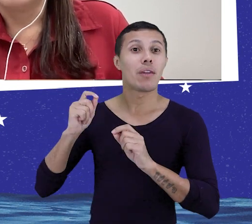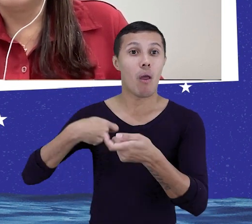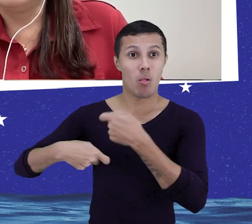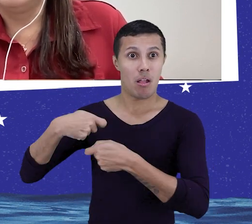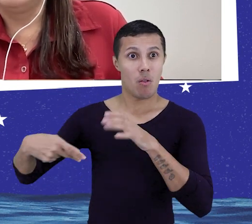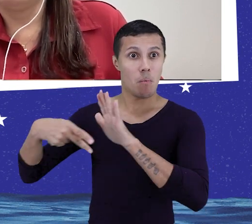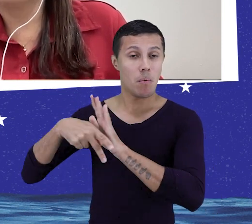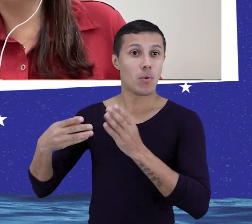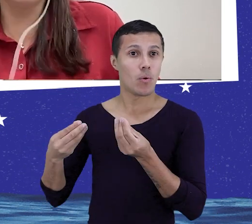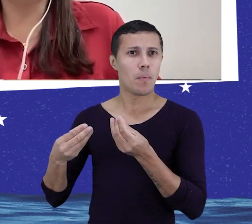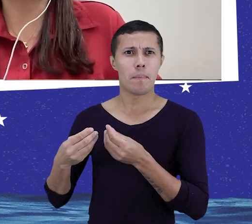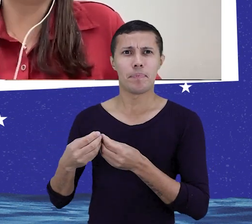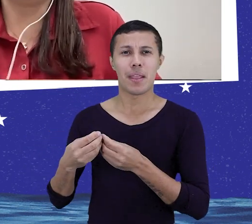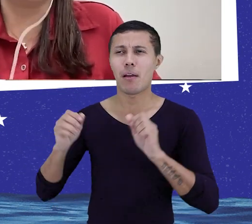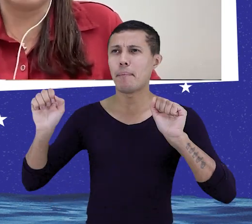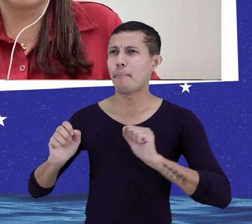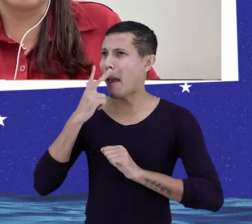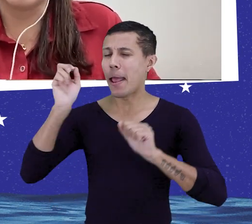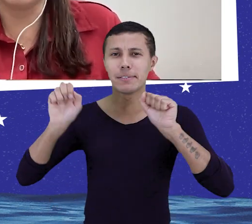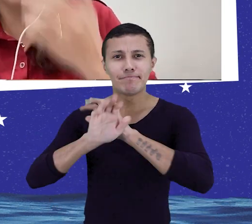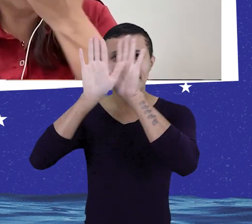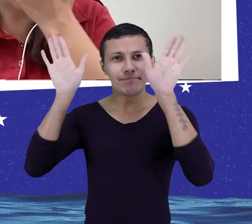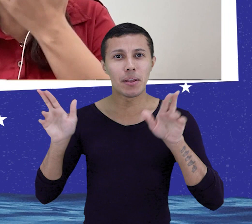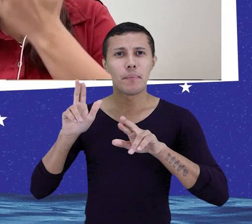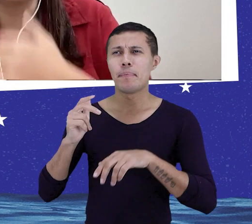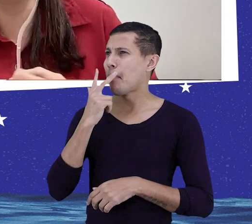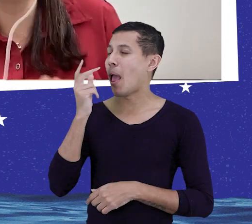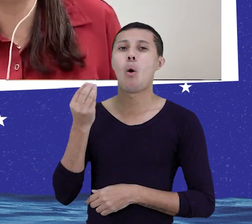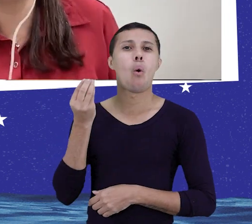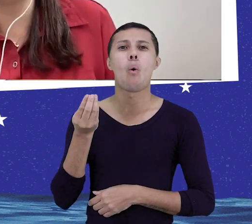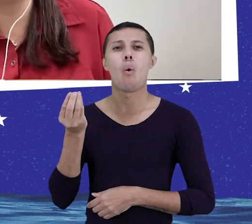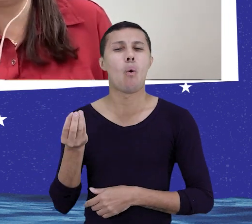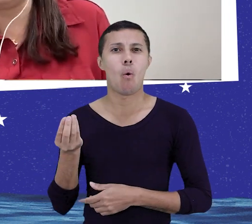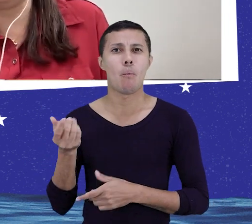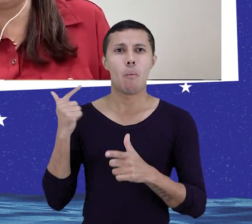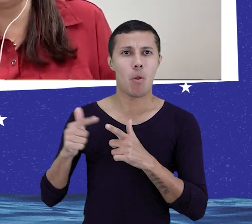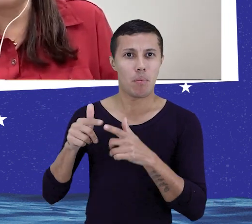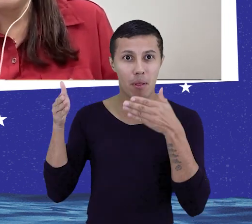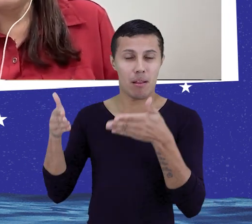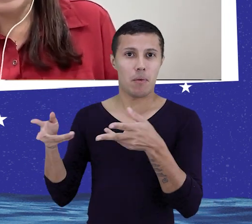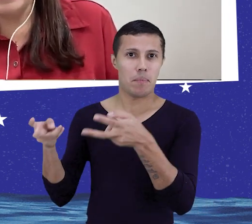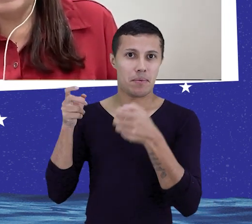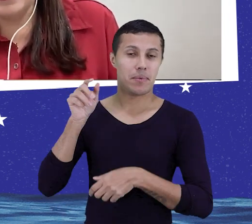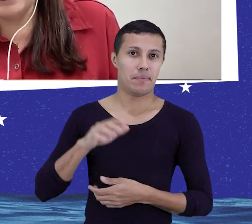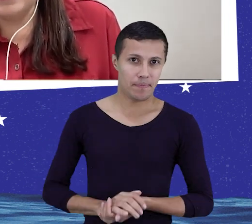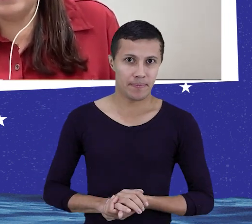negócio, ficou tudo muito mais claro no nosso negócio, porque parecia... O que estava acontecendo, Patrícia?